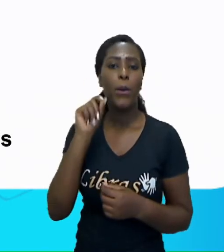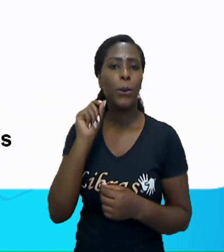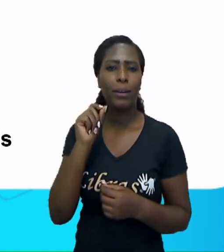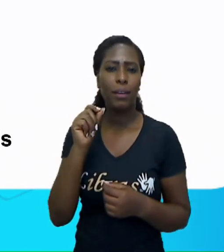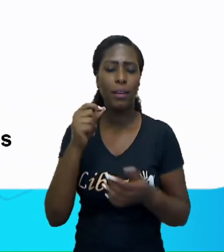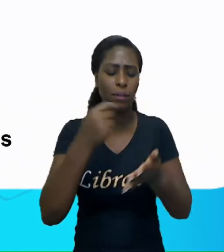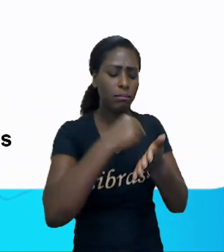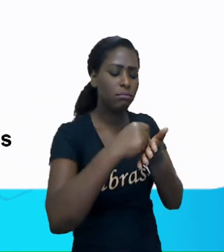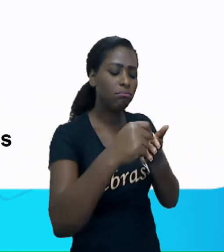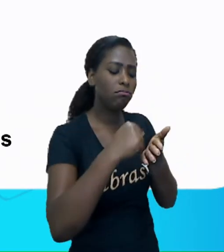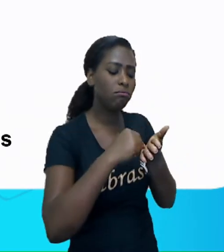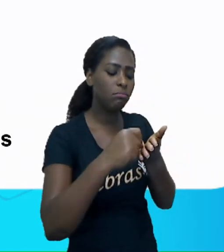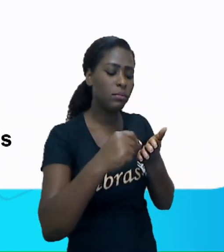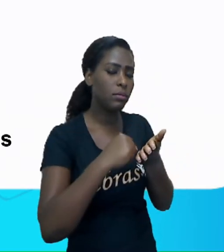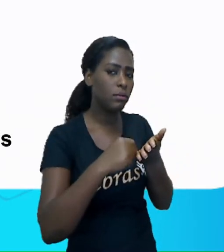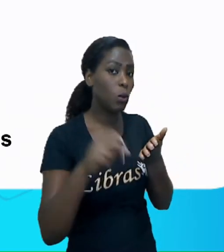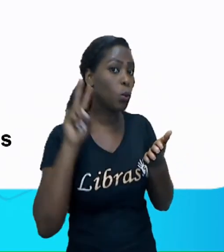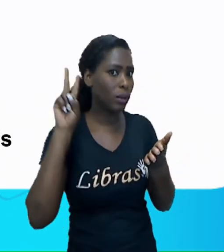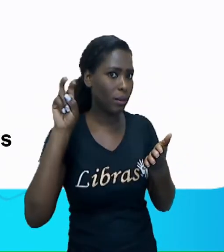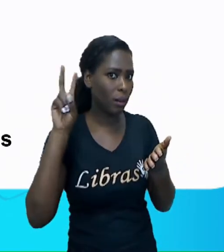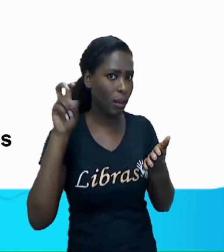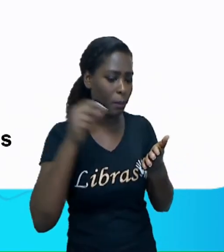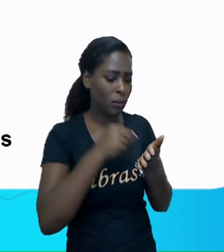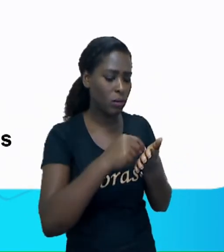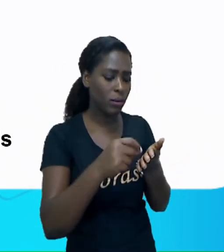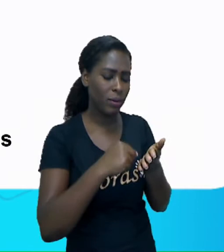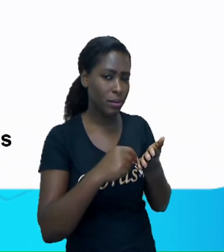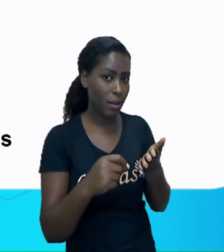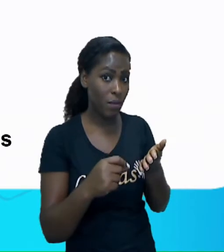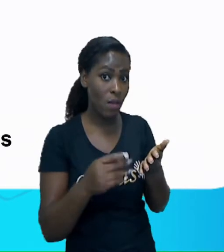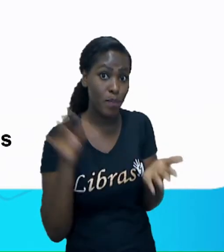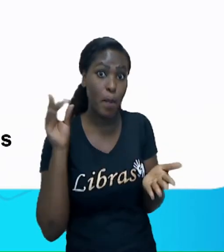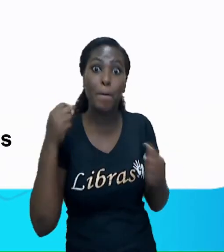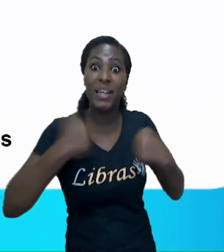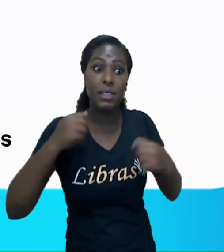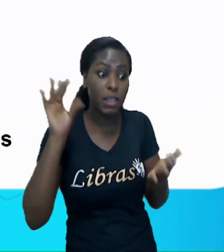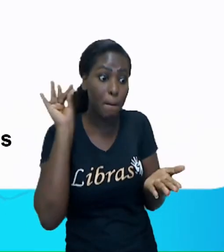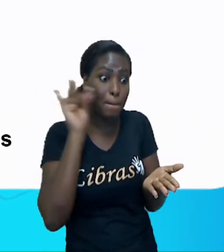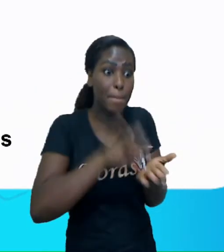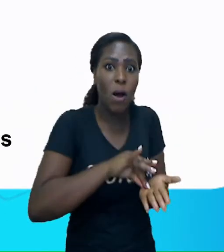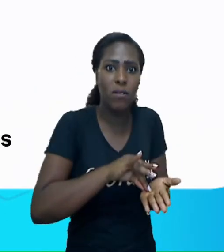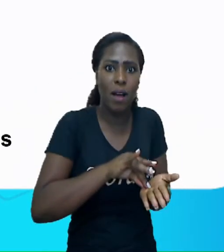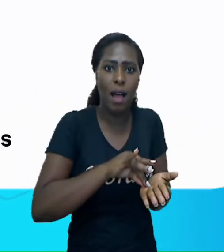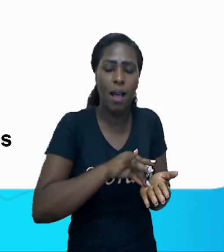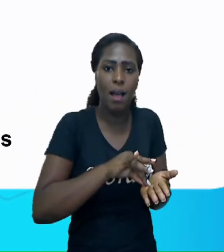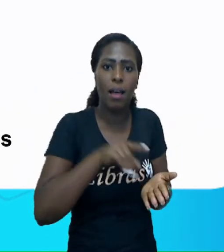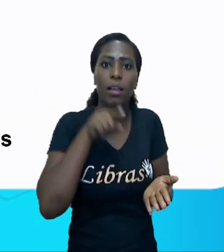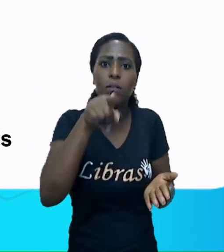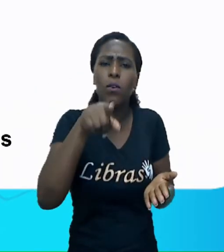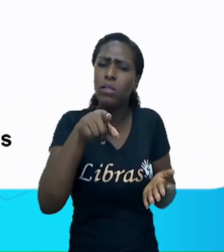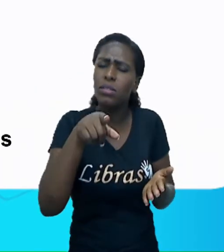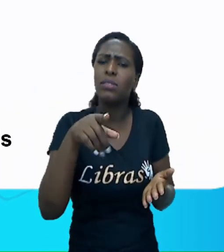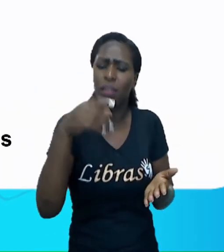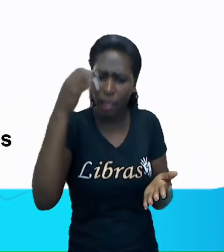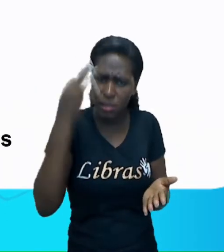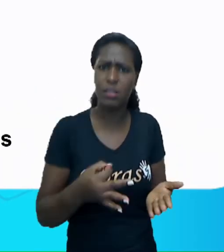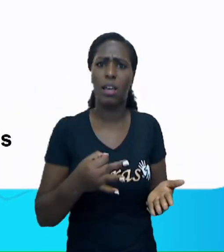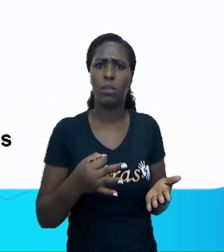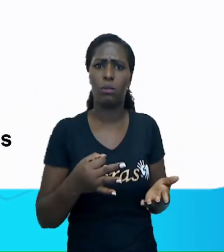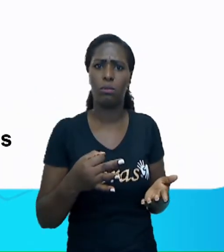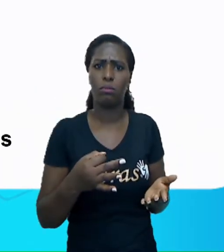você tem a razão. Os argumentos apresentados, eles devem ser reais e